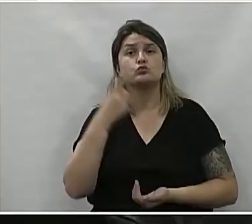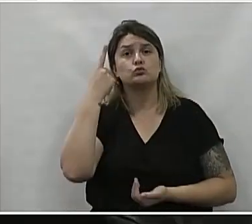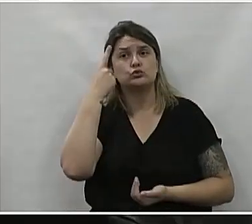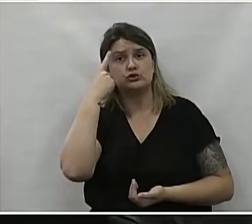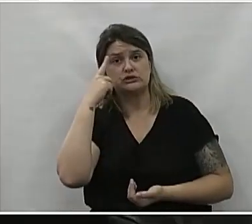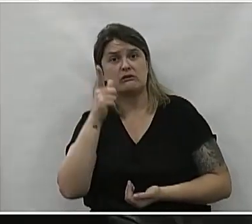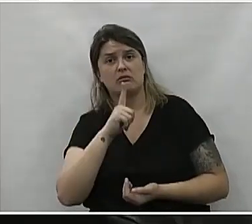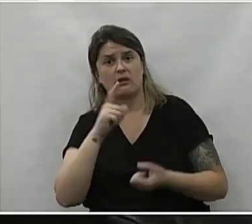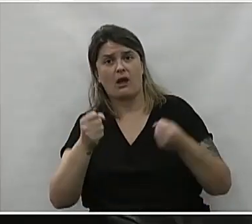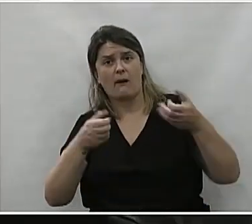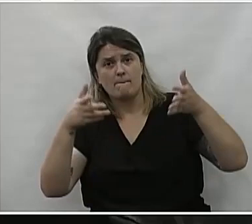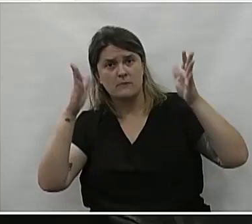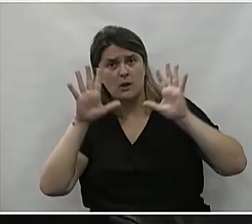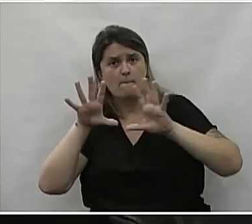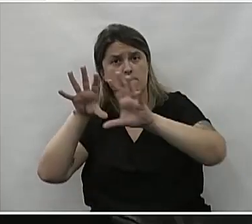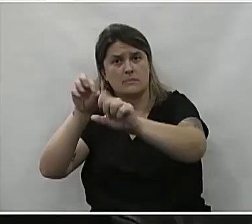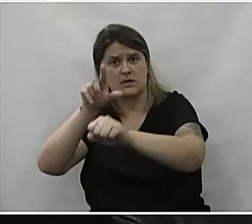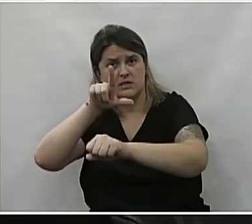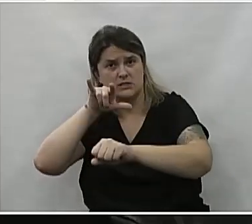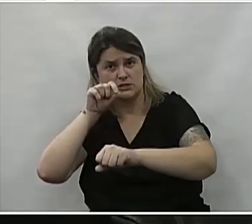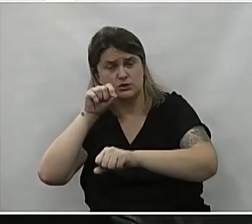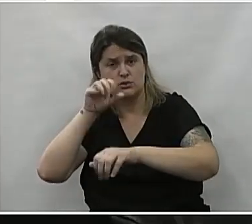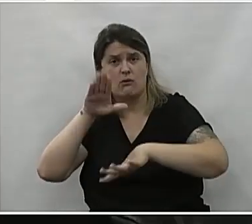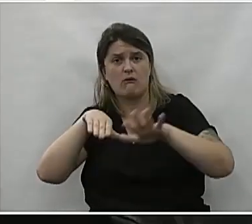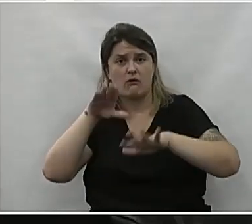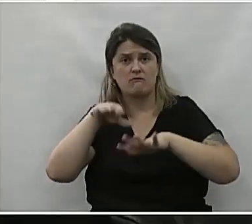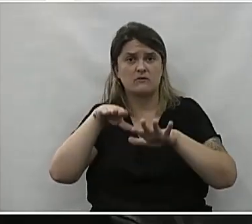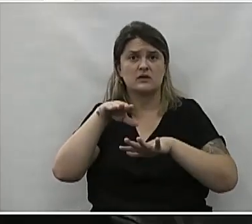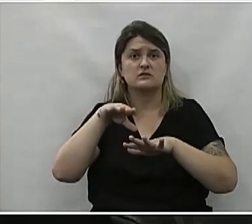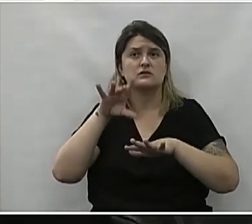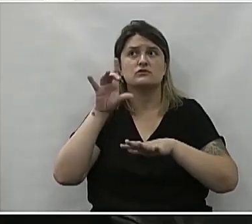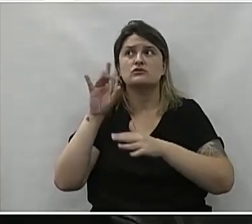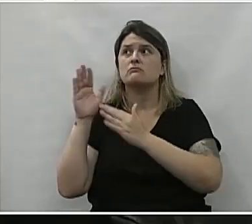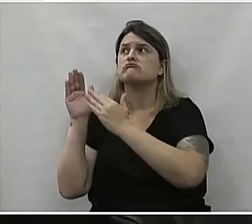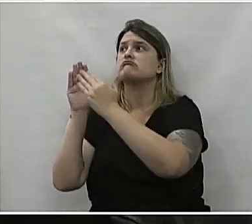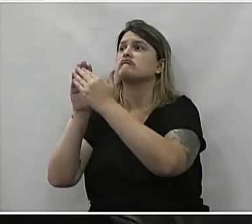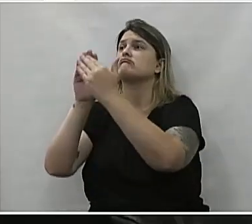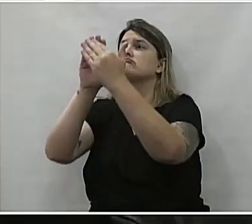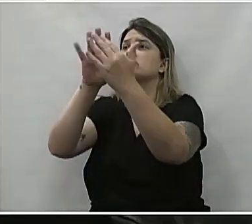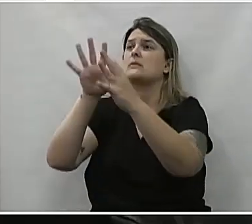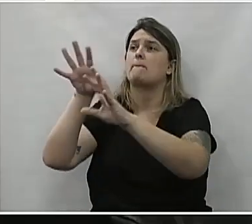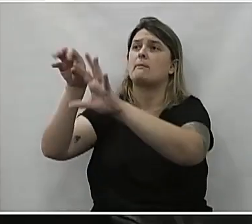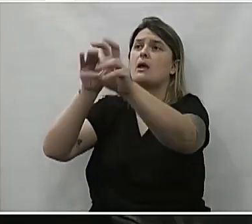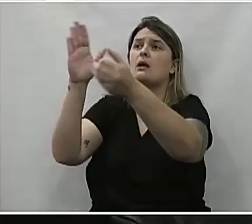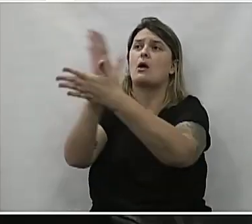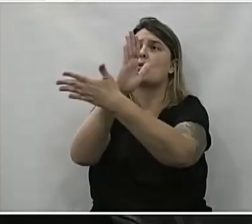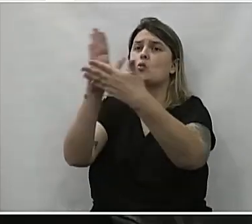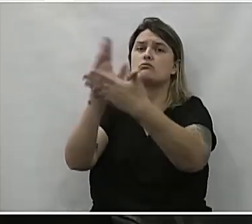Passa Outro dia Não passa Quando passa Leva de uma Duas casas E não leva Das demais